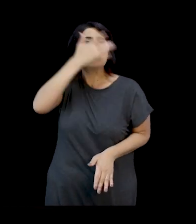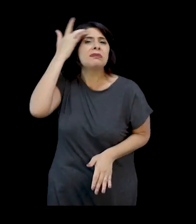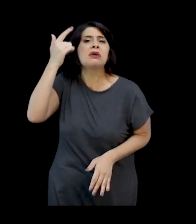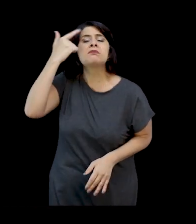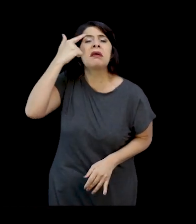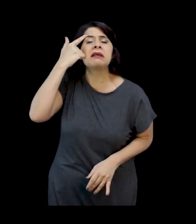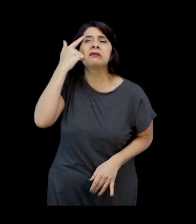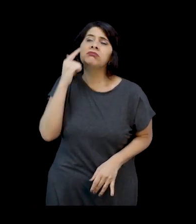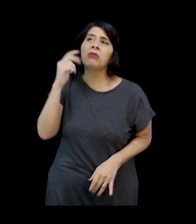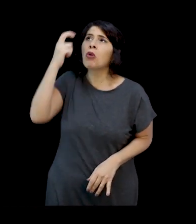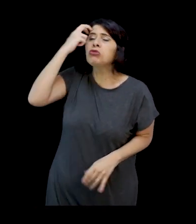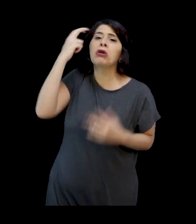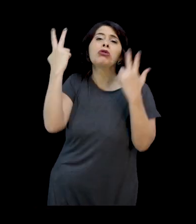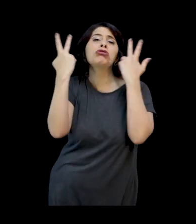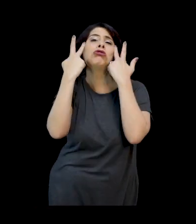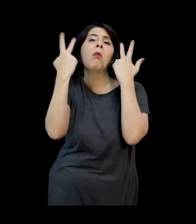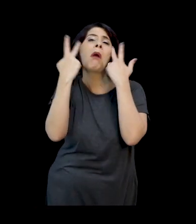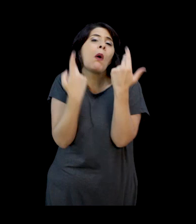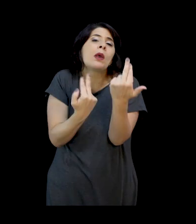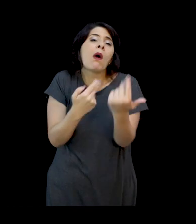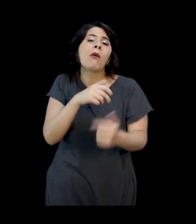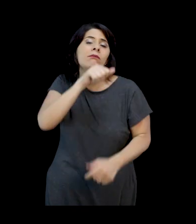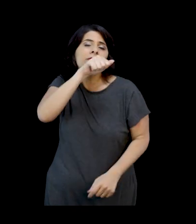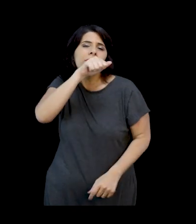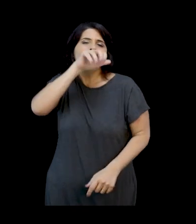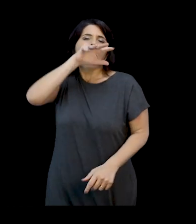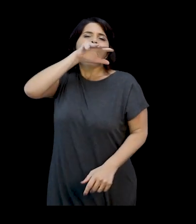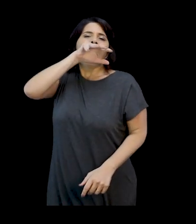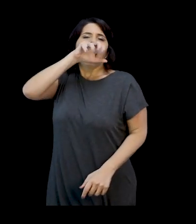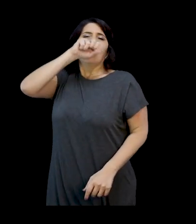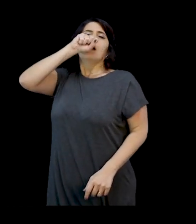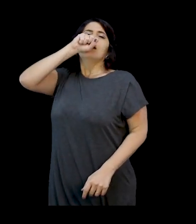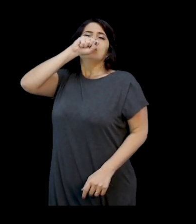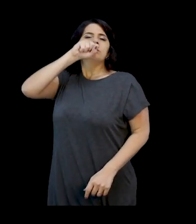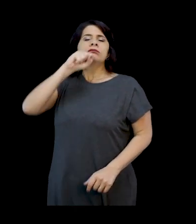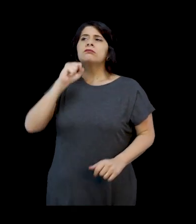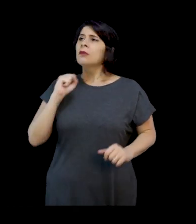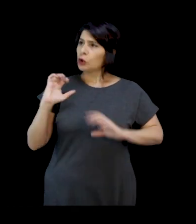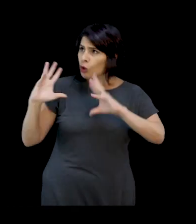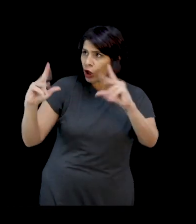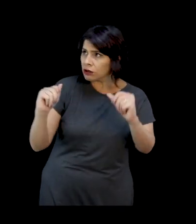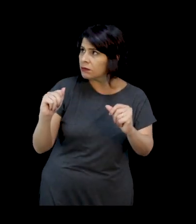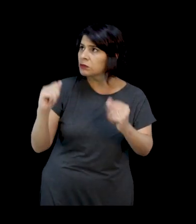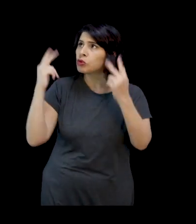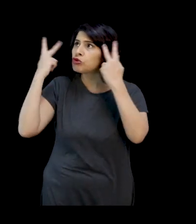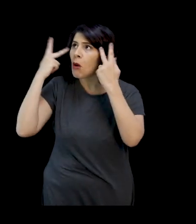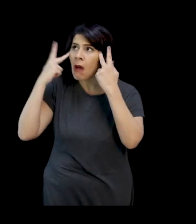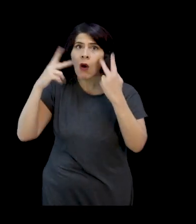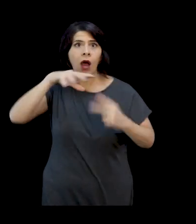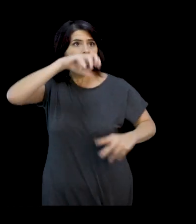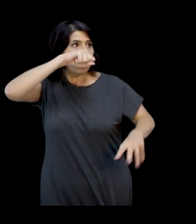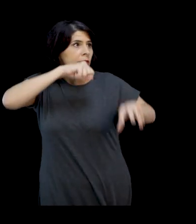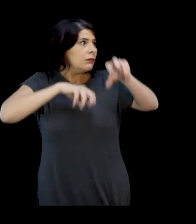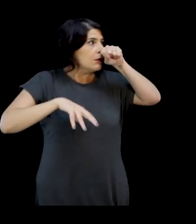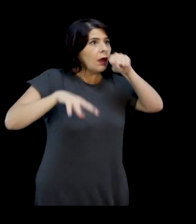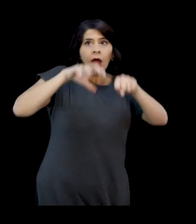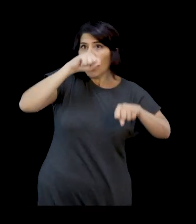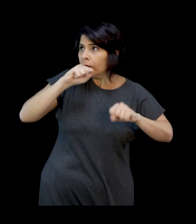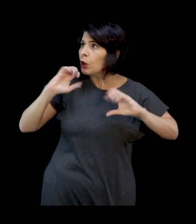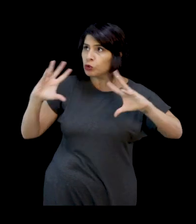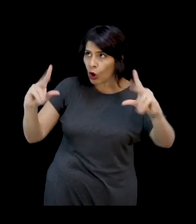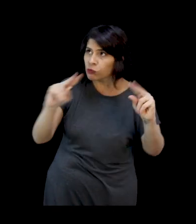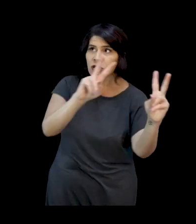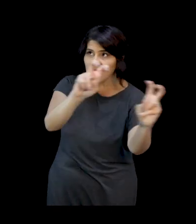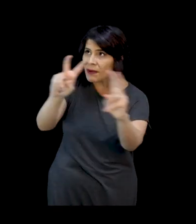ar que se respira, e, portanto, se todos respiram, todos entendem o que é o ar, todos podem falar sobre o